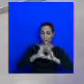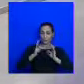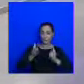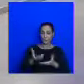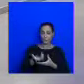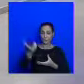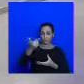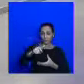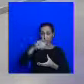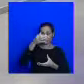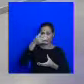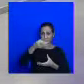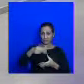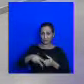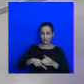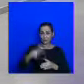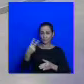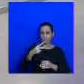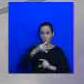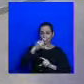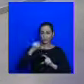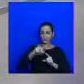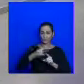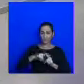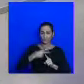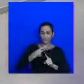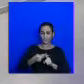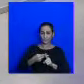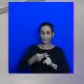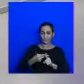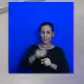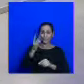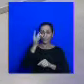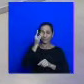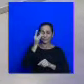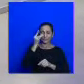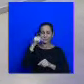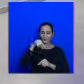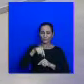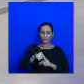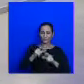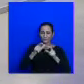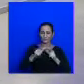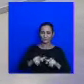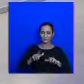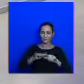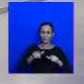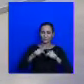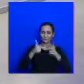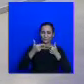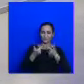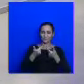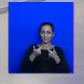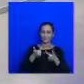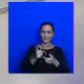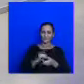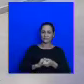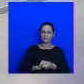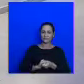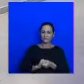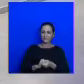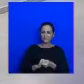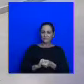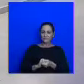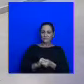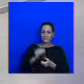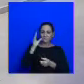Globo para fazermos o segundo sorteio da Dupla Cena ao vivo, claro, aqui, direto do Espaço da Sorte.